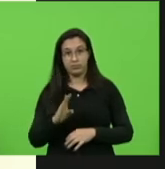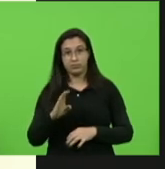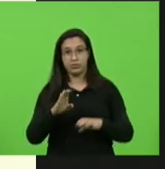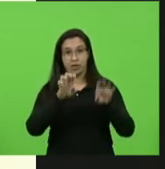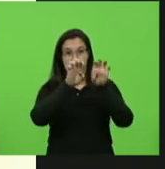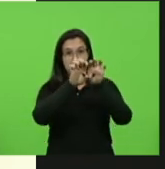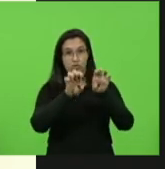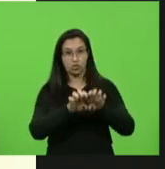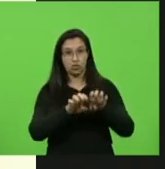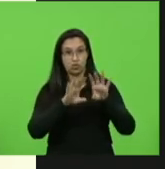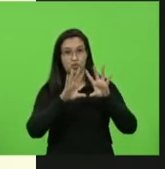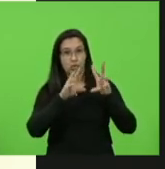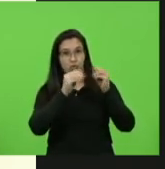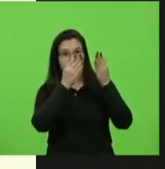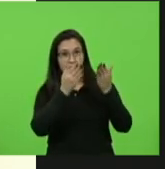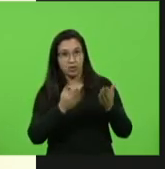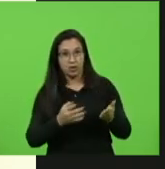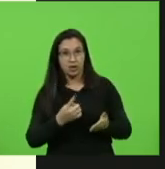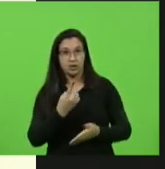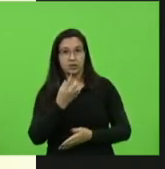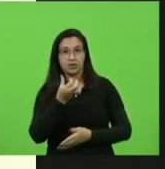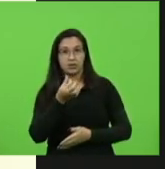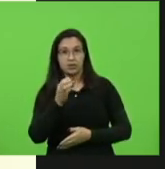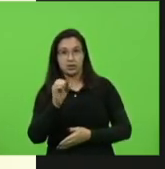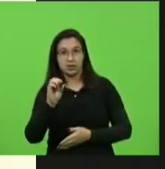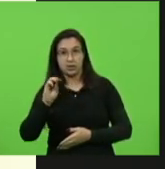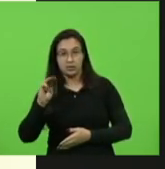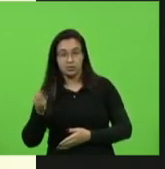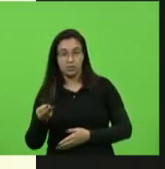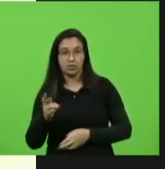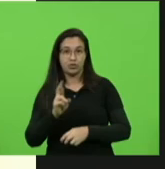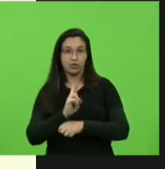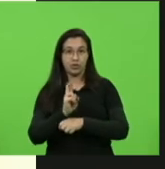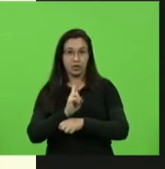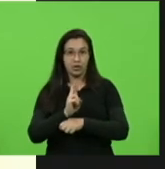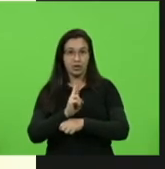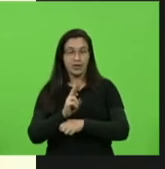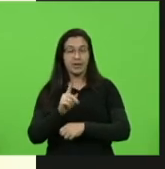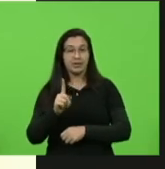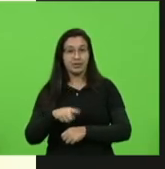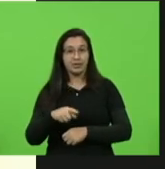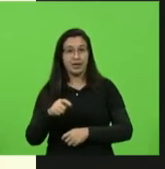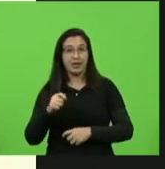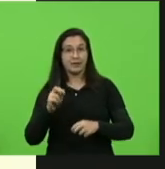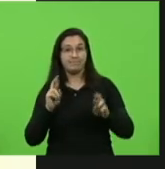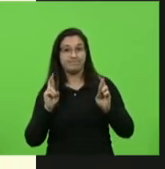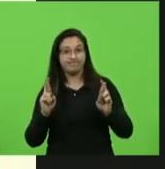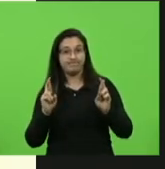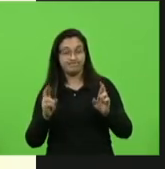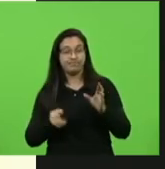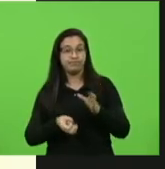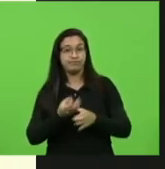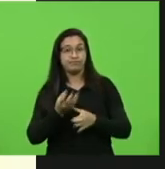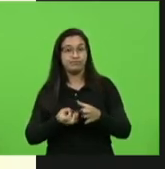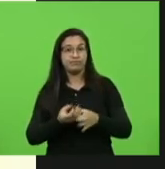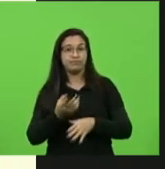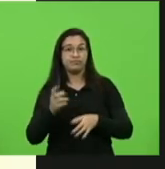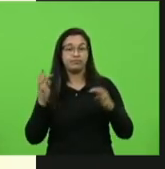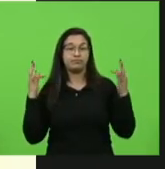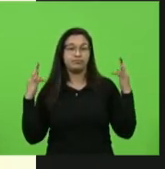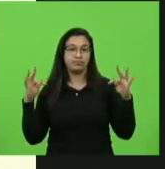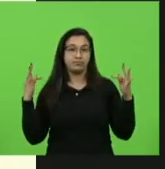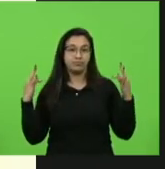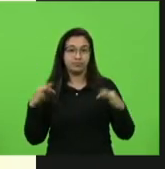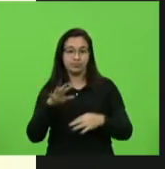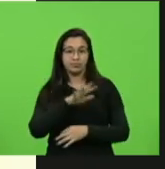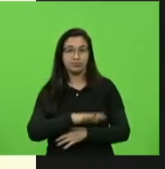de reais, ela é a esperança da produção de turismo da